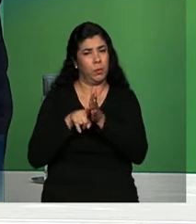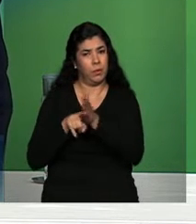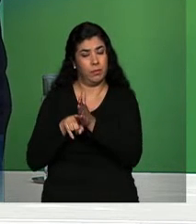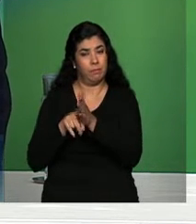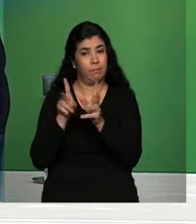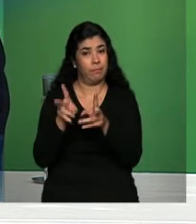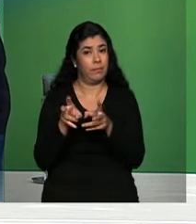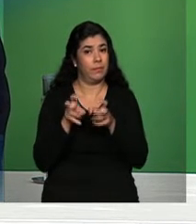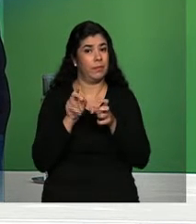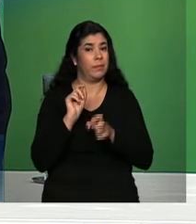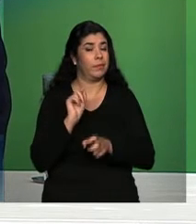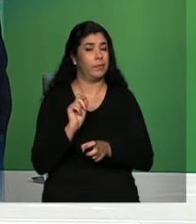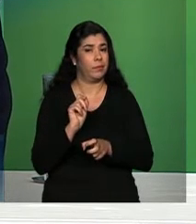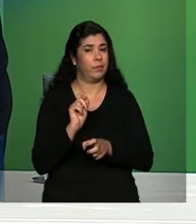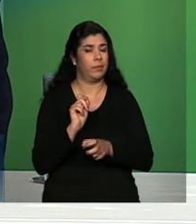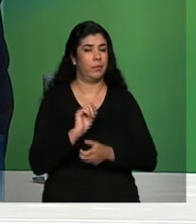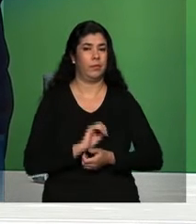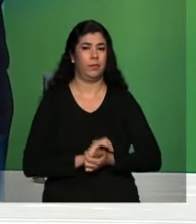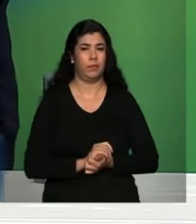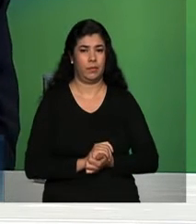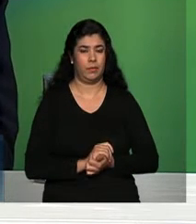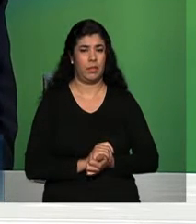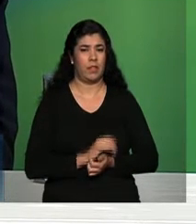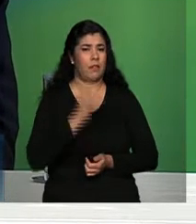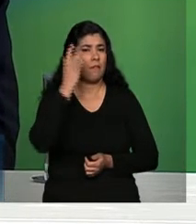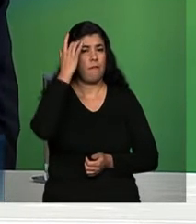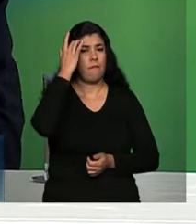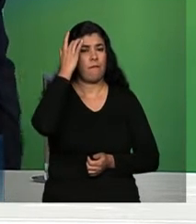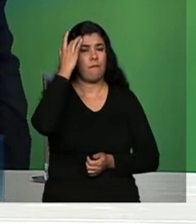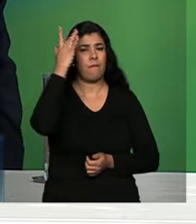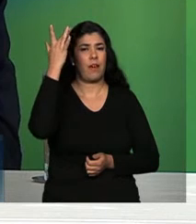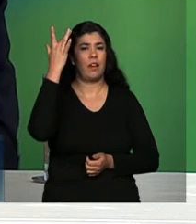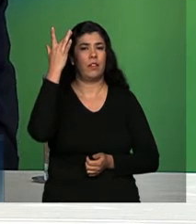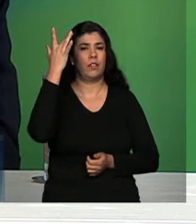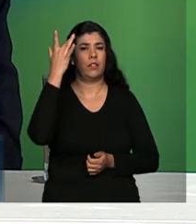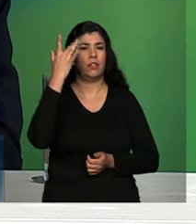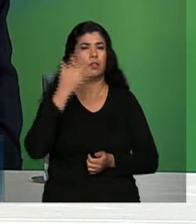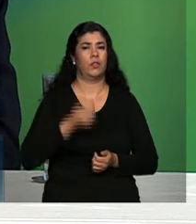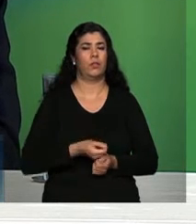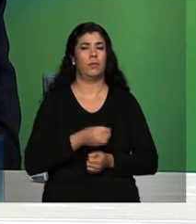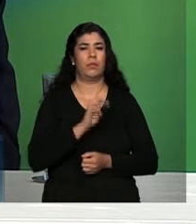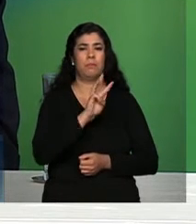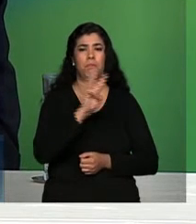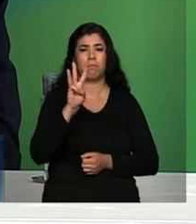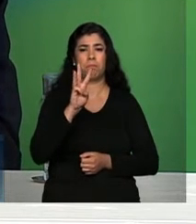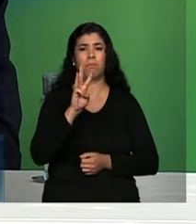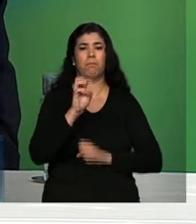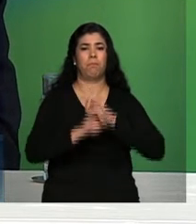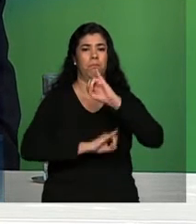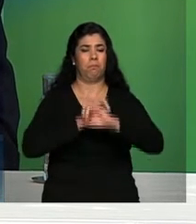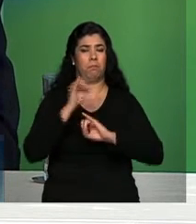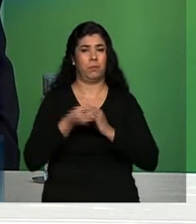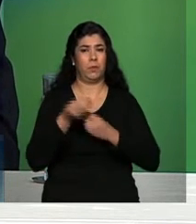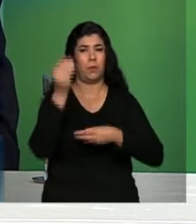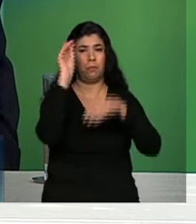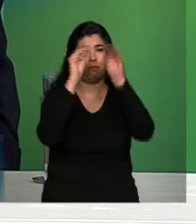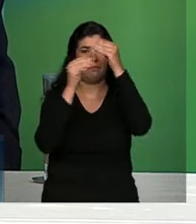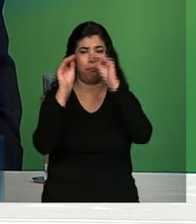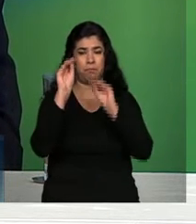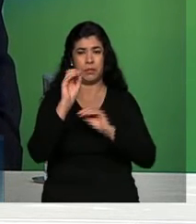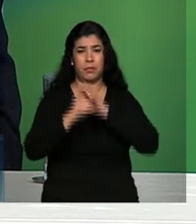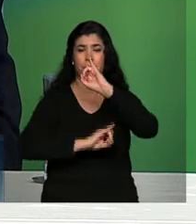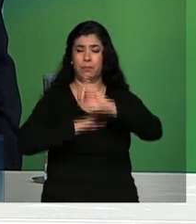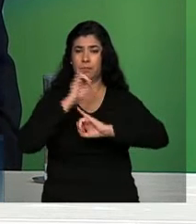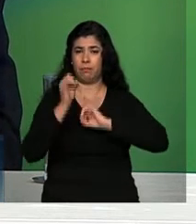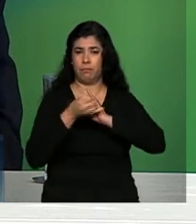um fato, que a facilidade dele abrir empresa e o acesso ao sistema de internet,